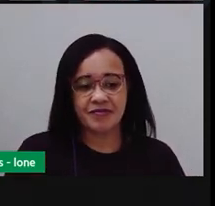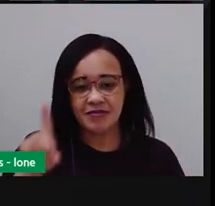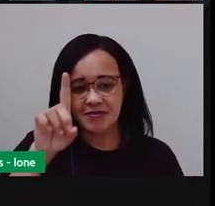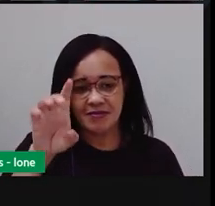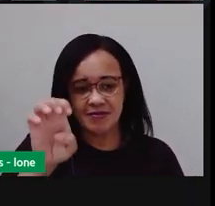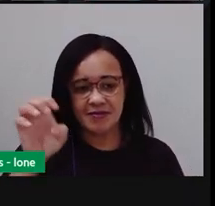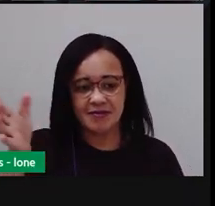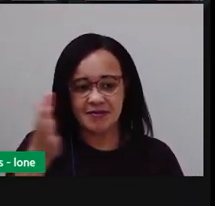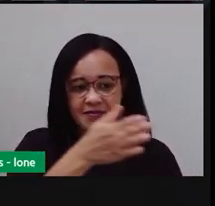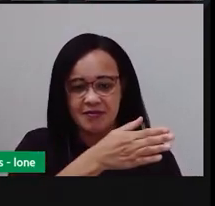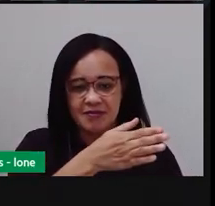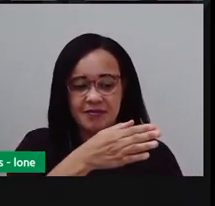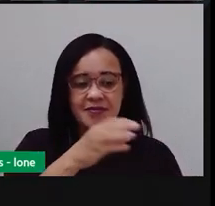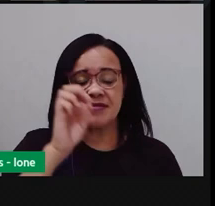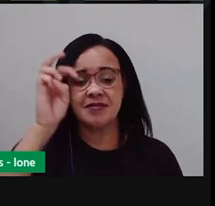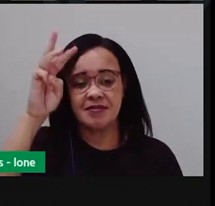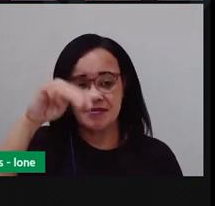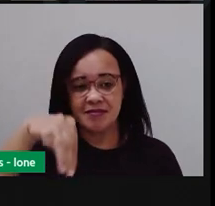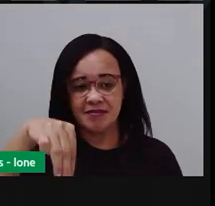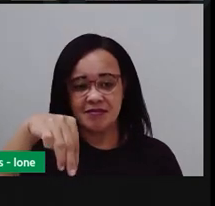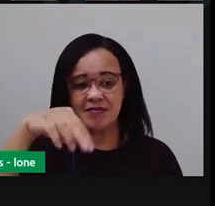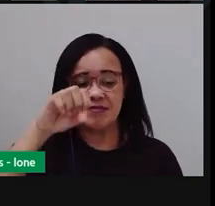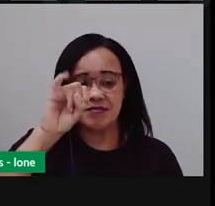de milho.